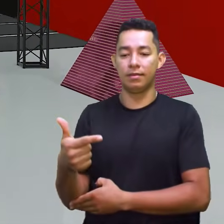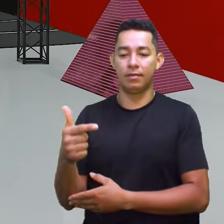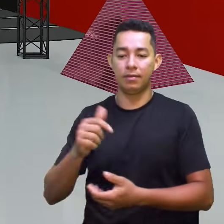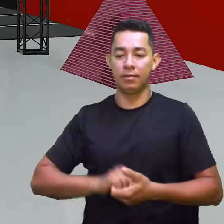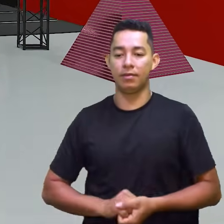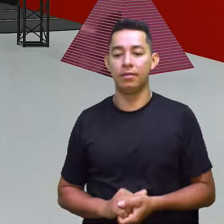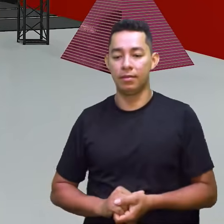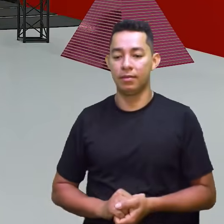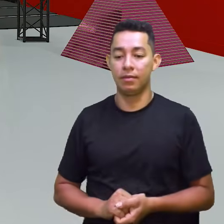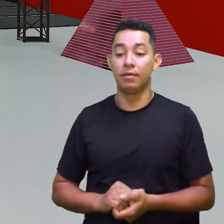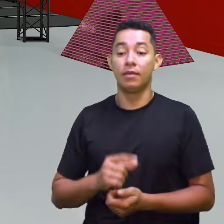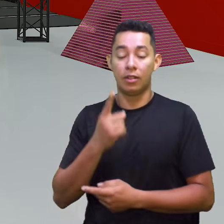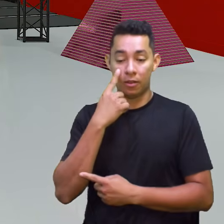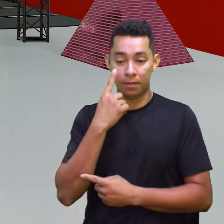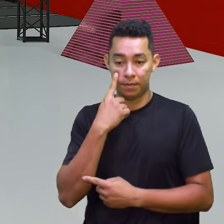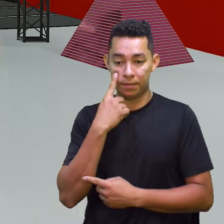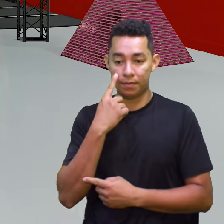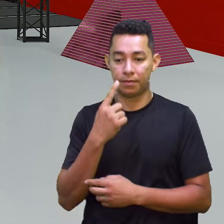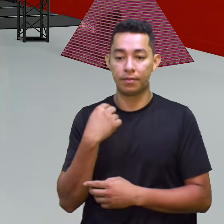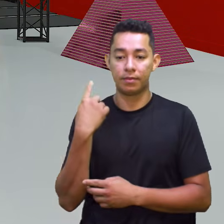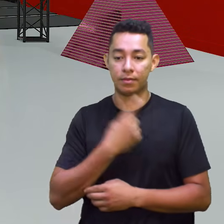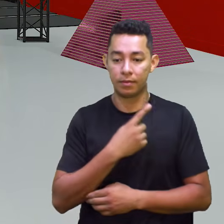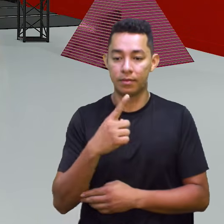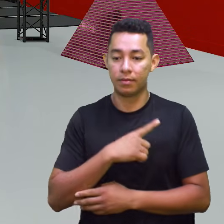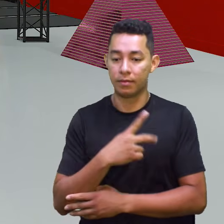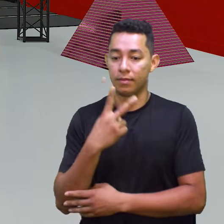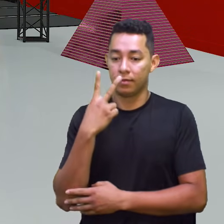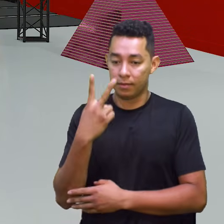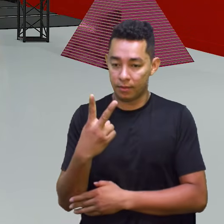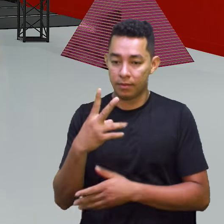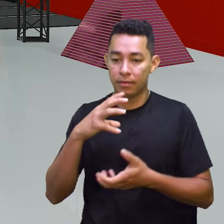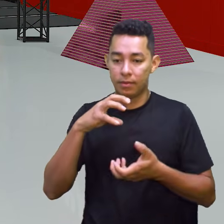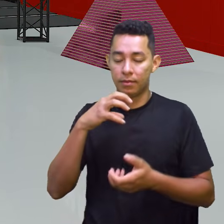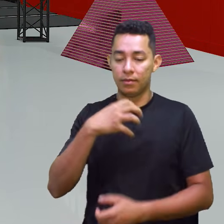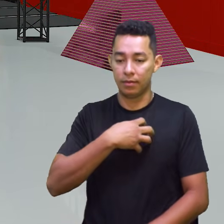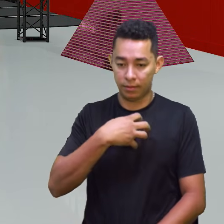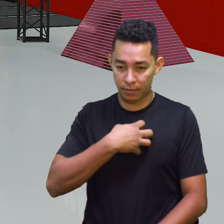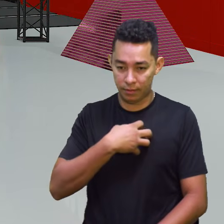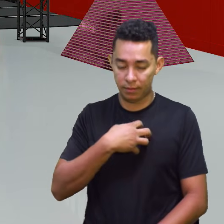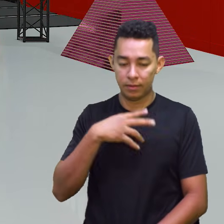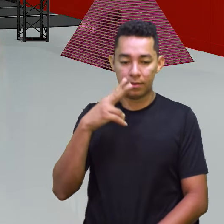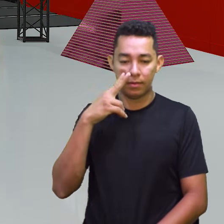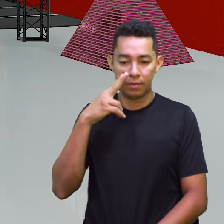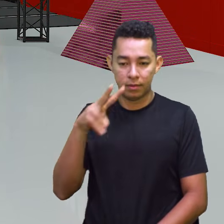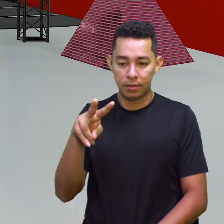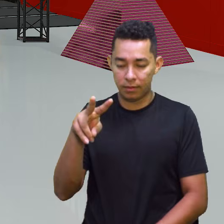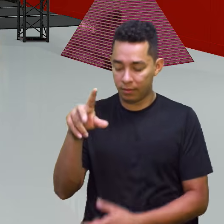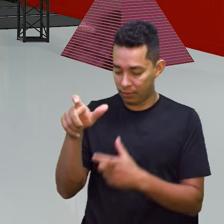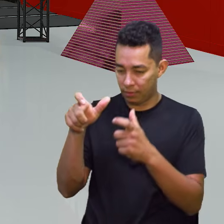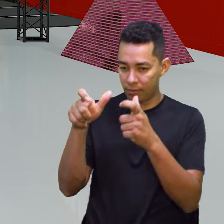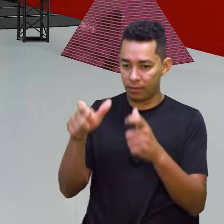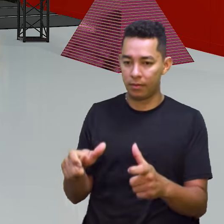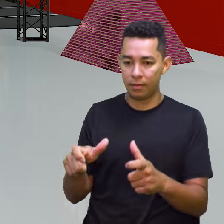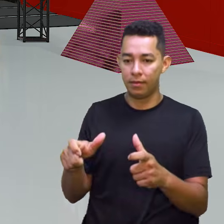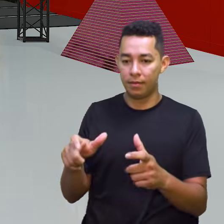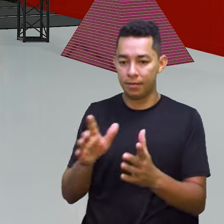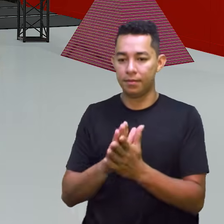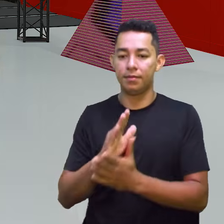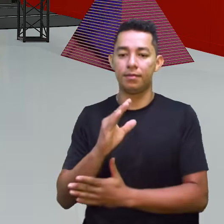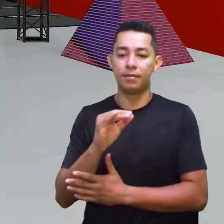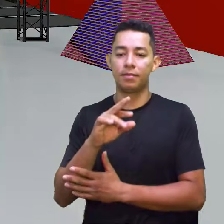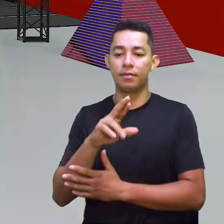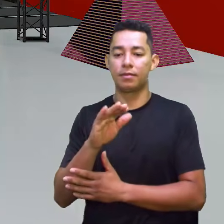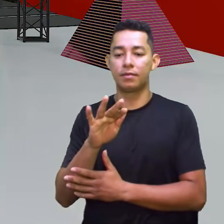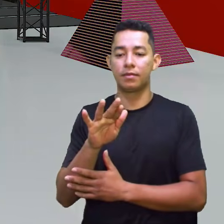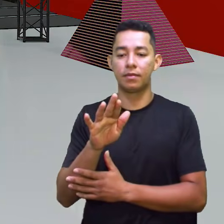33.2. E aí, olha só, nós temos duas maneiras de olhar a posição relativa entre as circunferências.